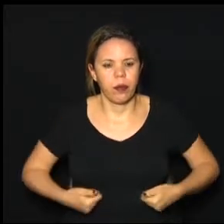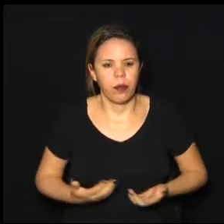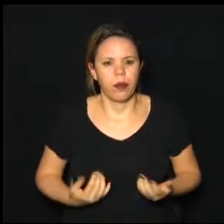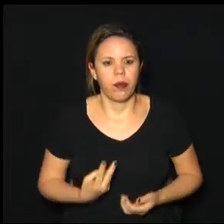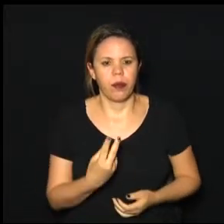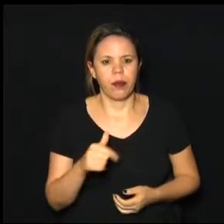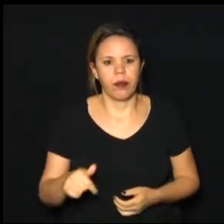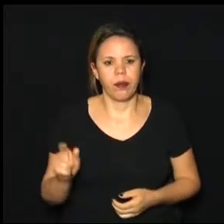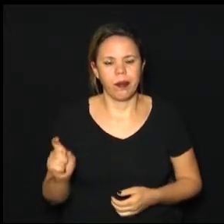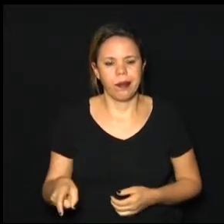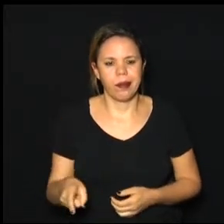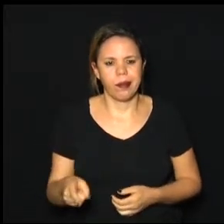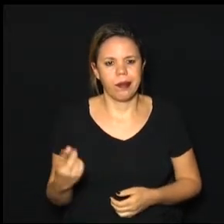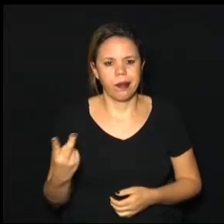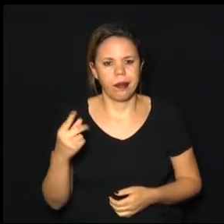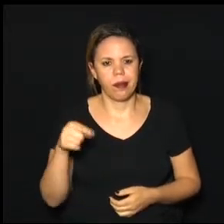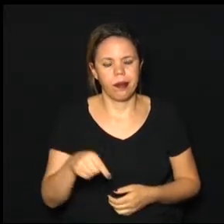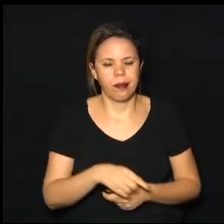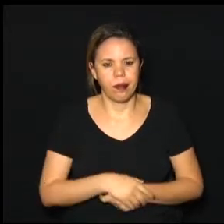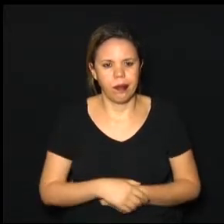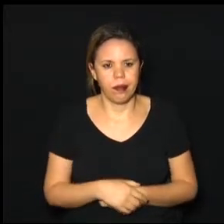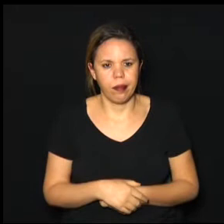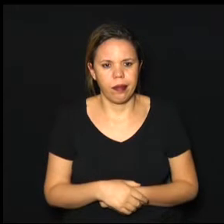27 mil desse valor aí,